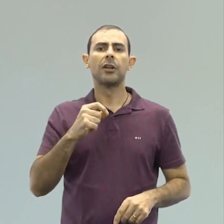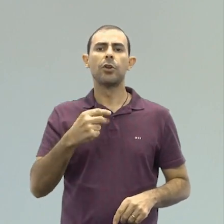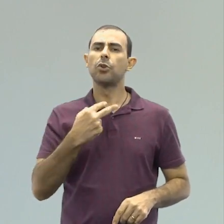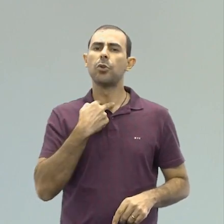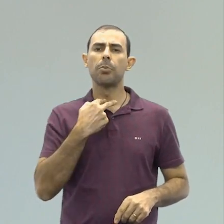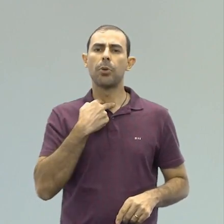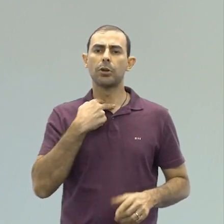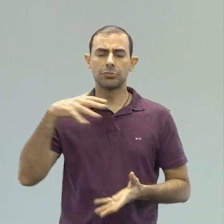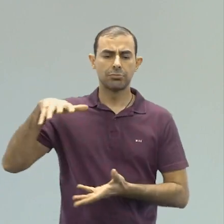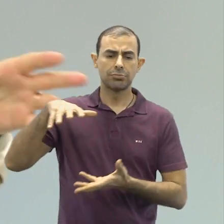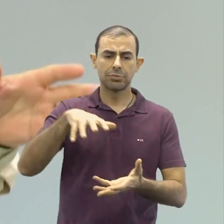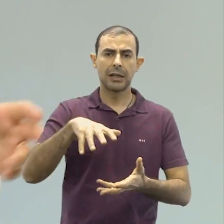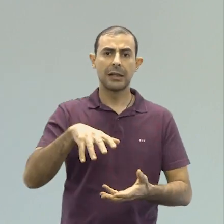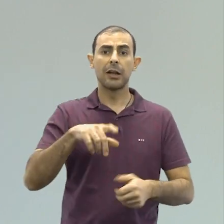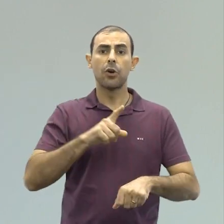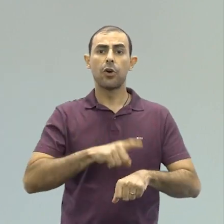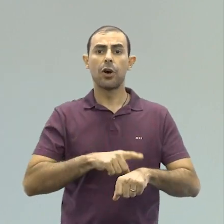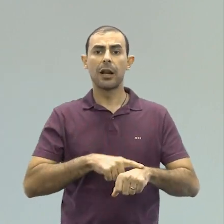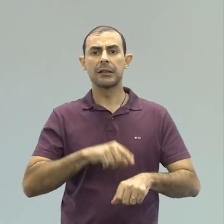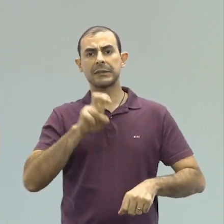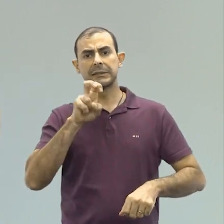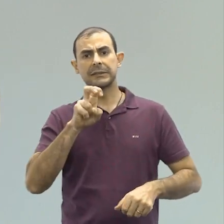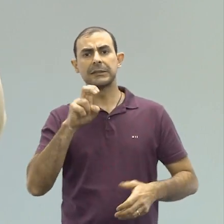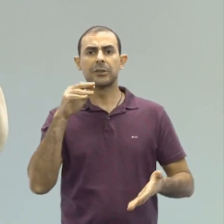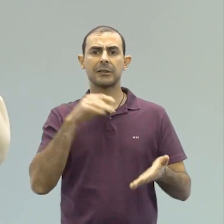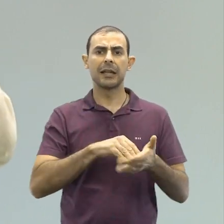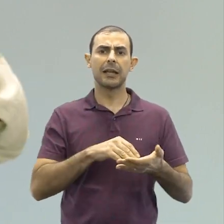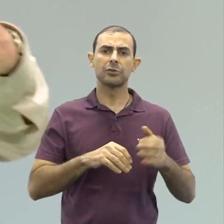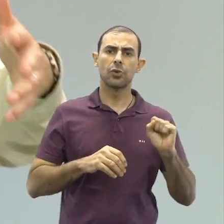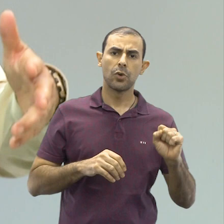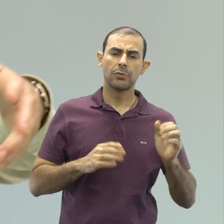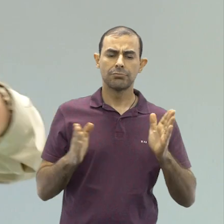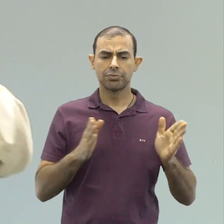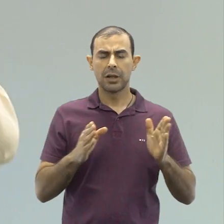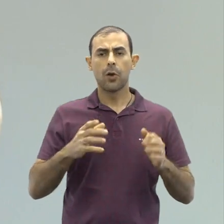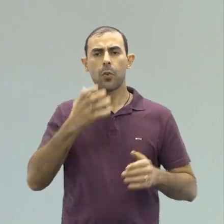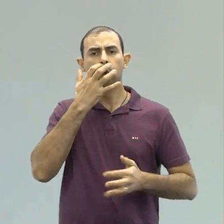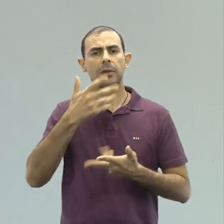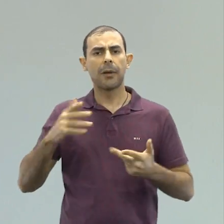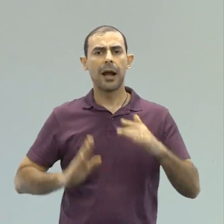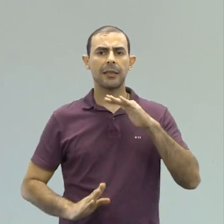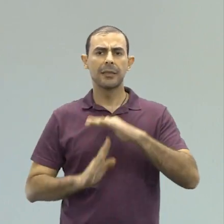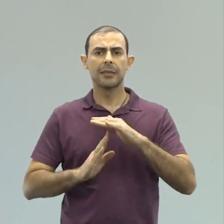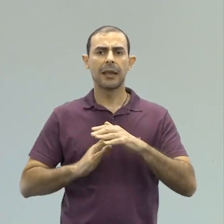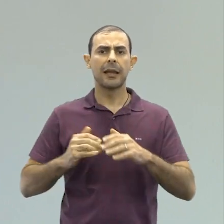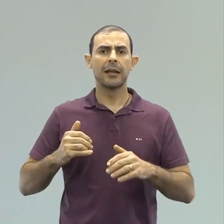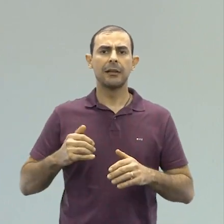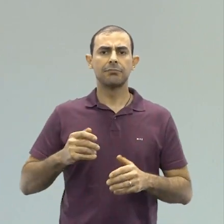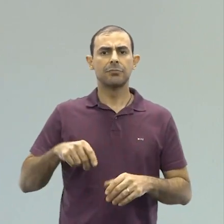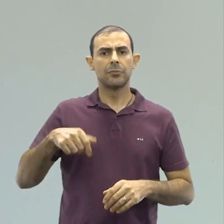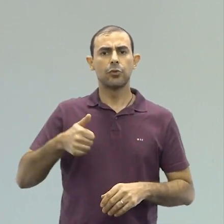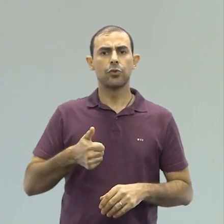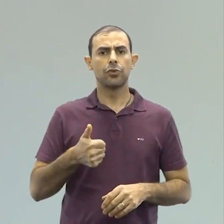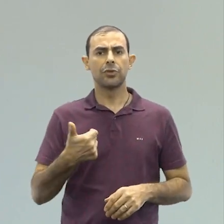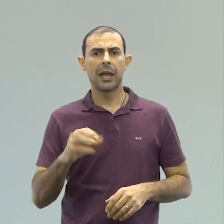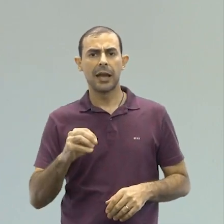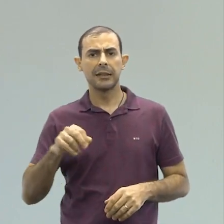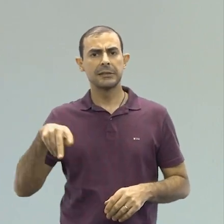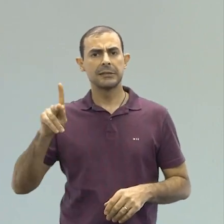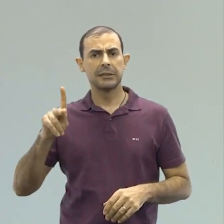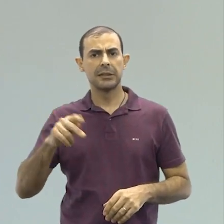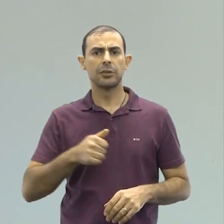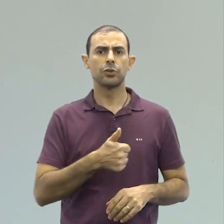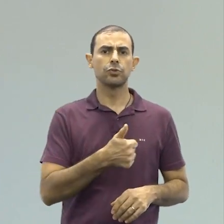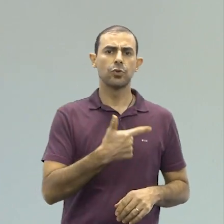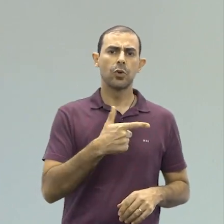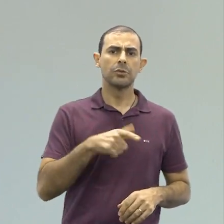da manhã às 8 da manhã, porque é um horário de congestionamento, o animal tem que ser no máximo 10, 12 quilos, o animal de grande porte tem que ir com o cozinheiro, ou seja,